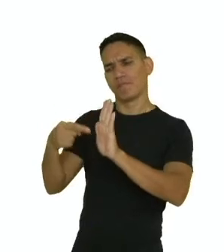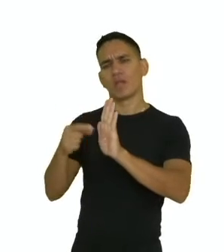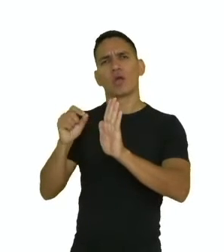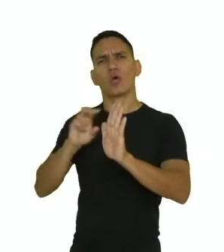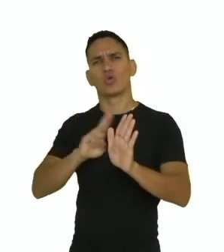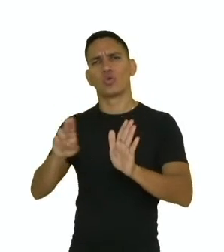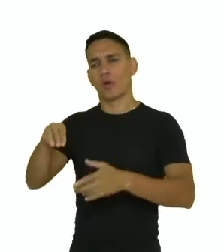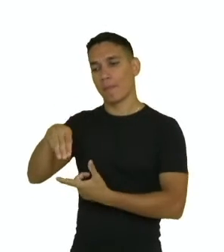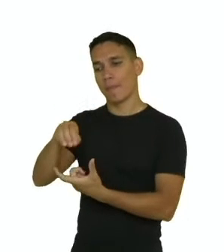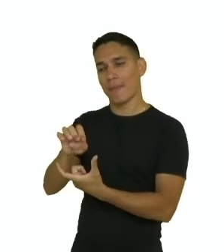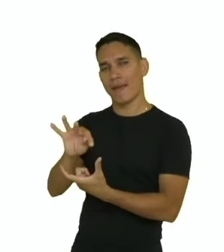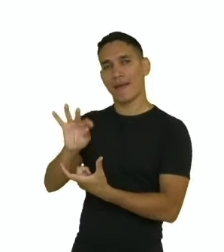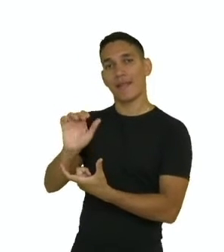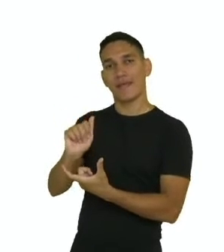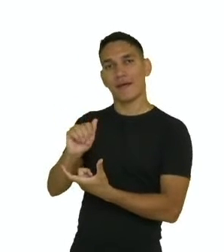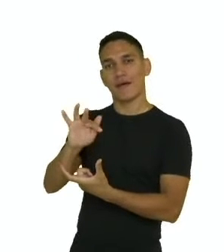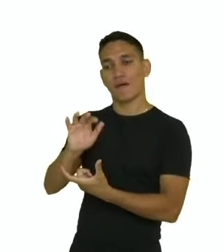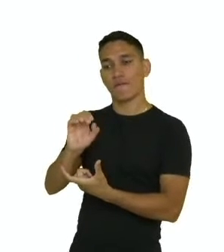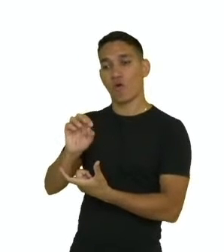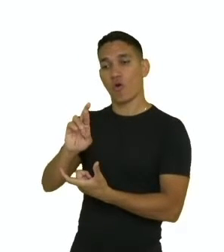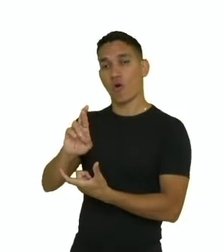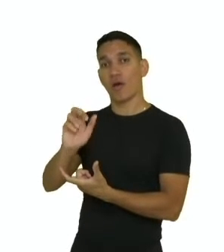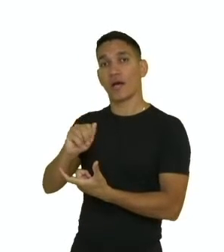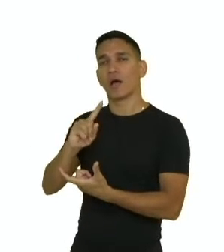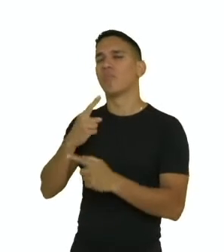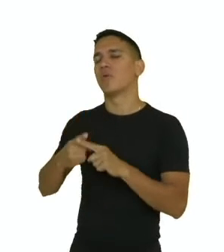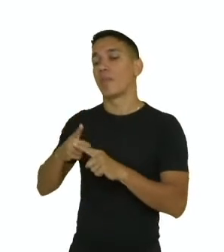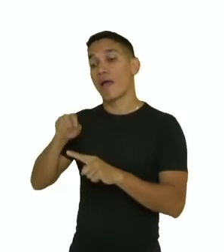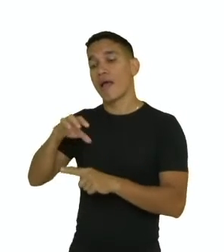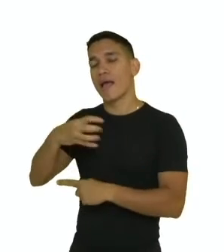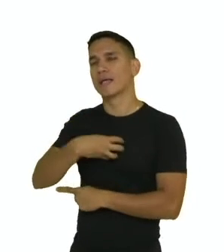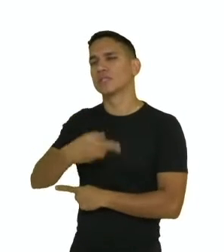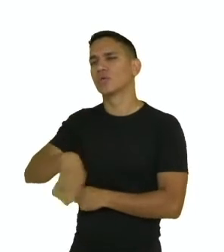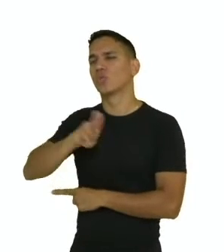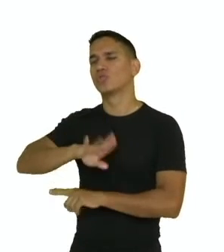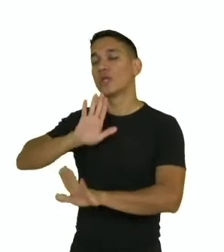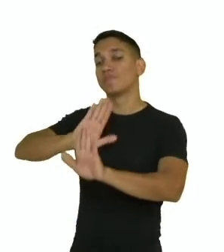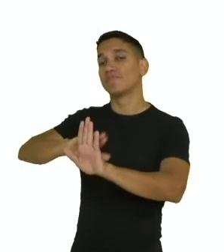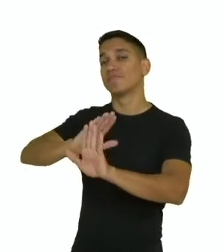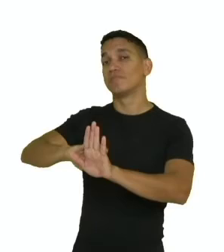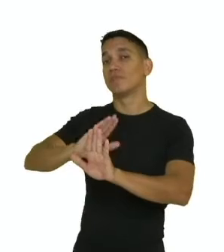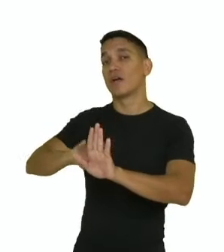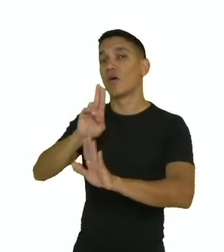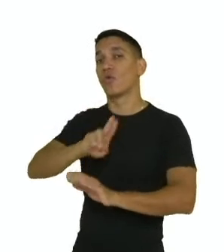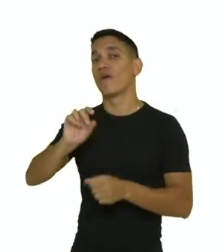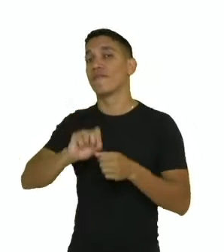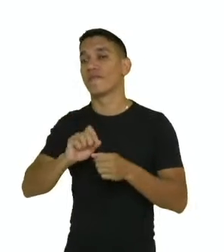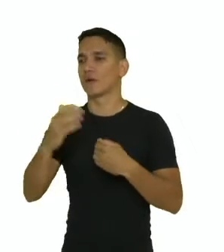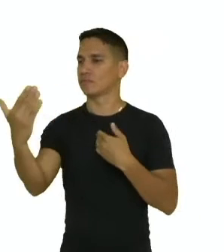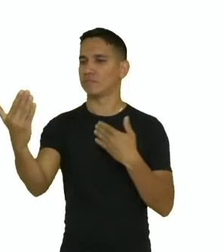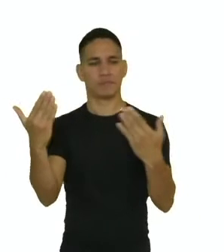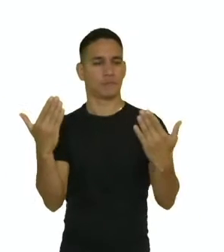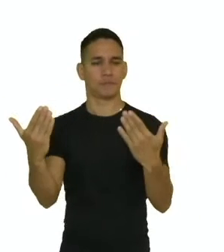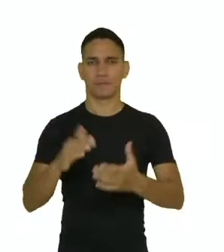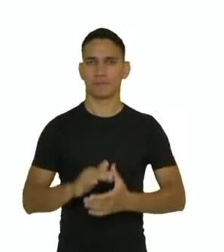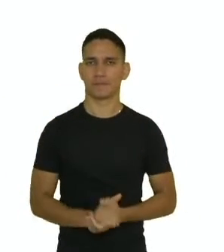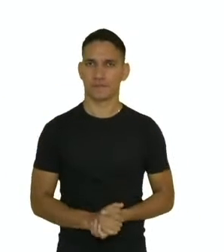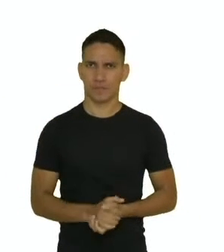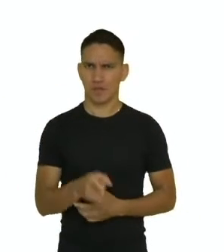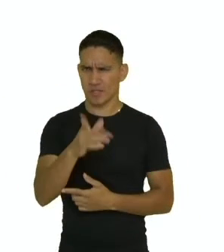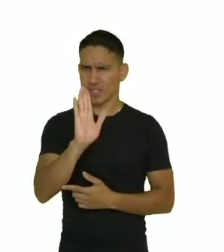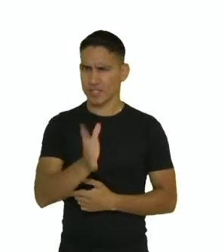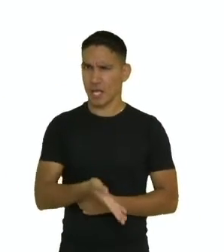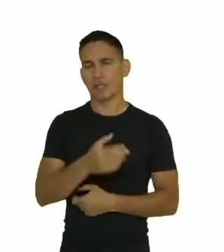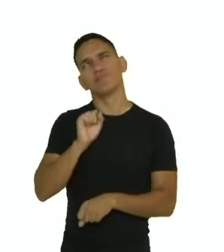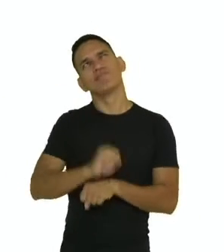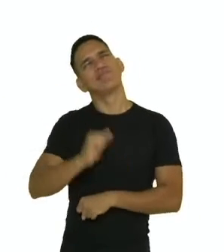linguagem que produz sentidos figurados por meio de comparações. E você já parou